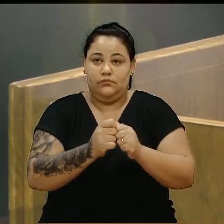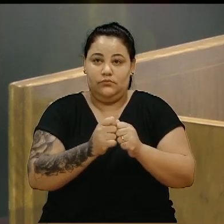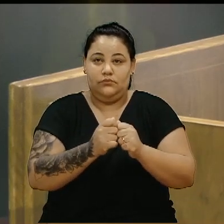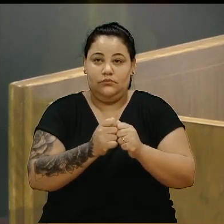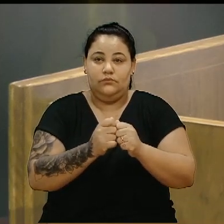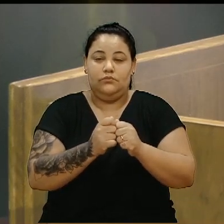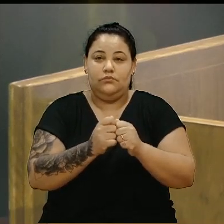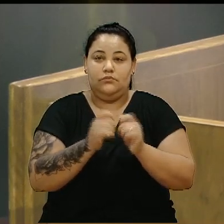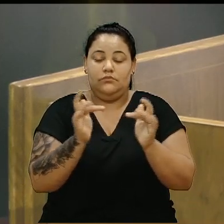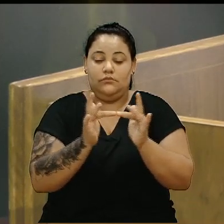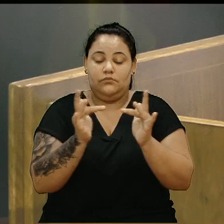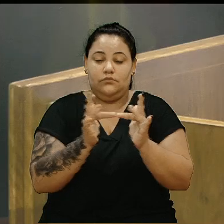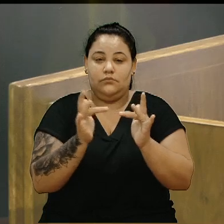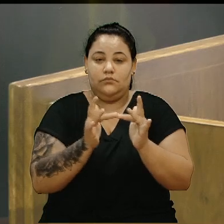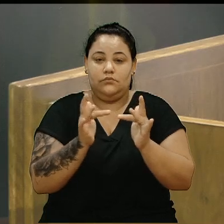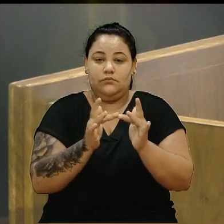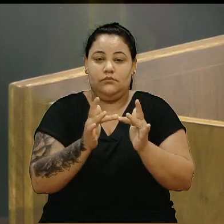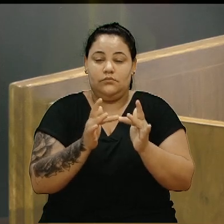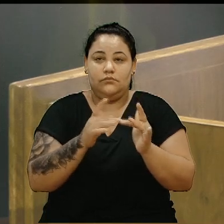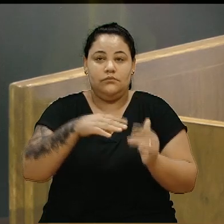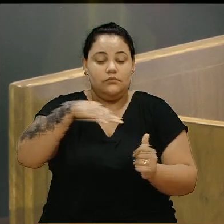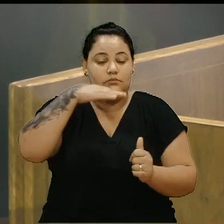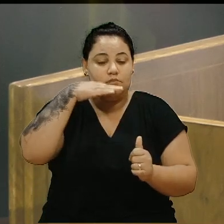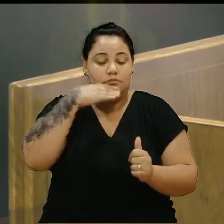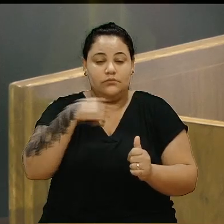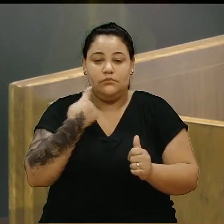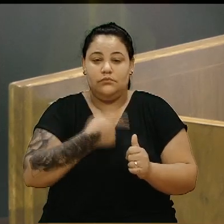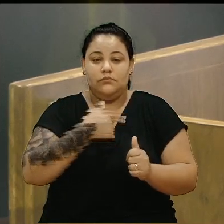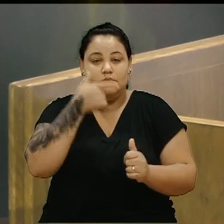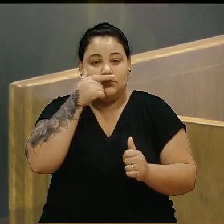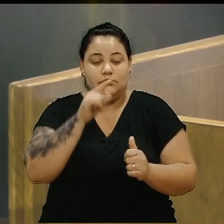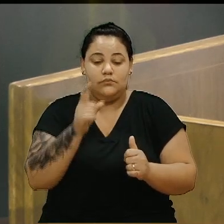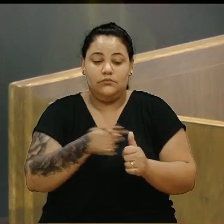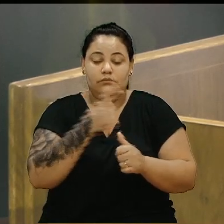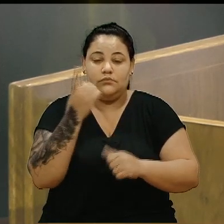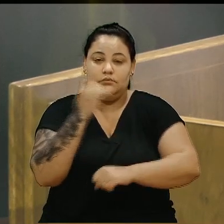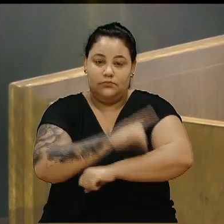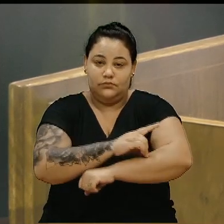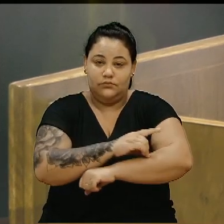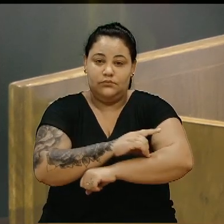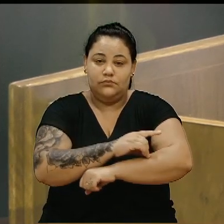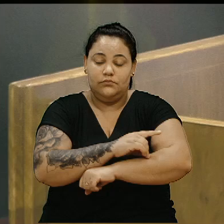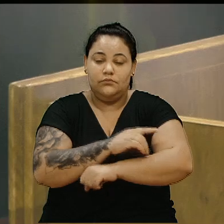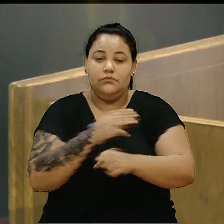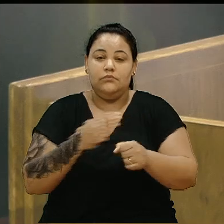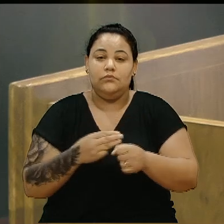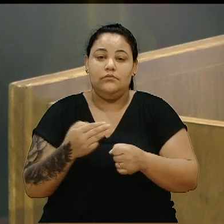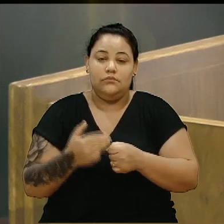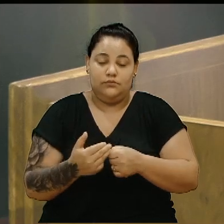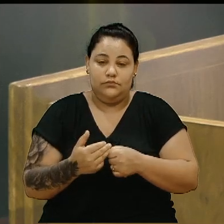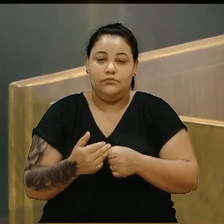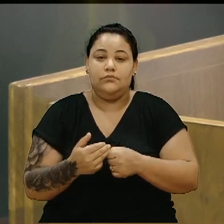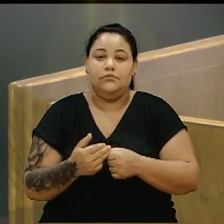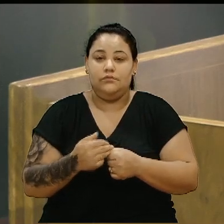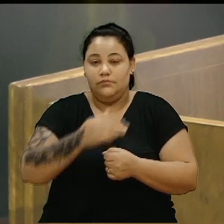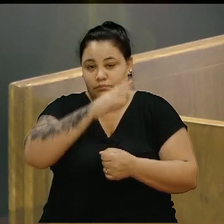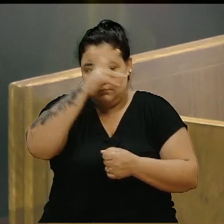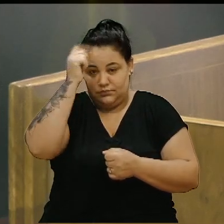conseguimos o primeiro dia municipal das doenças raras. Isso é muito importante para